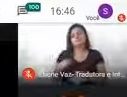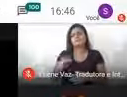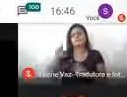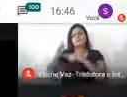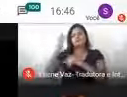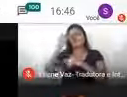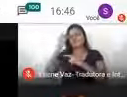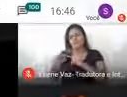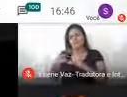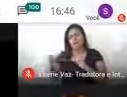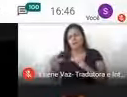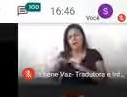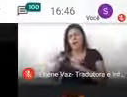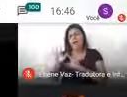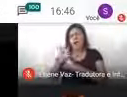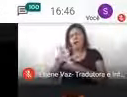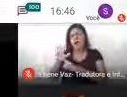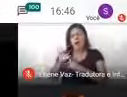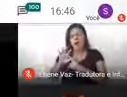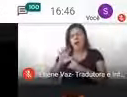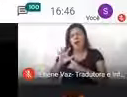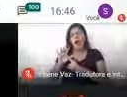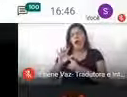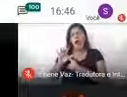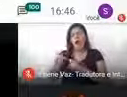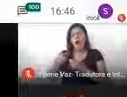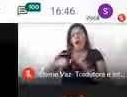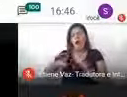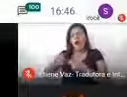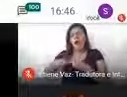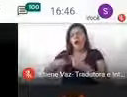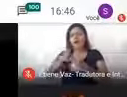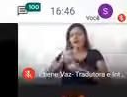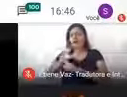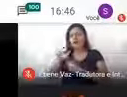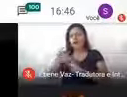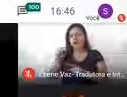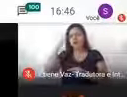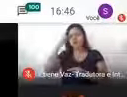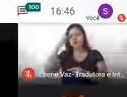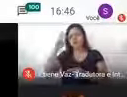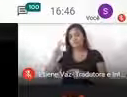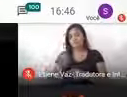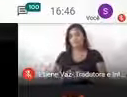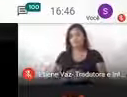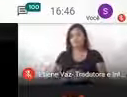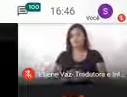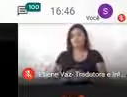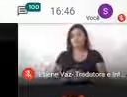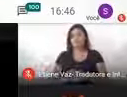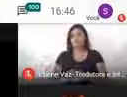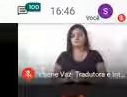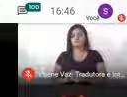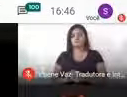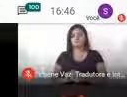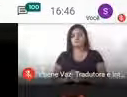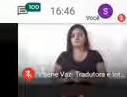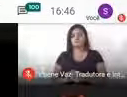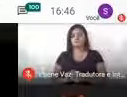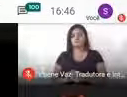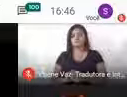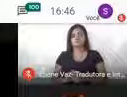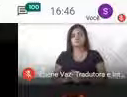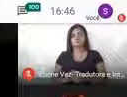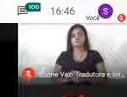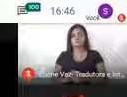econômica e cultural na região do Vale do Acará. Os primeiros habitantes dessa região, que são